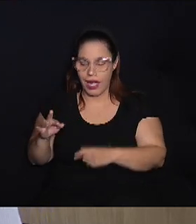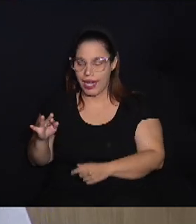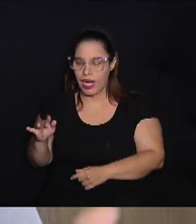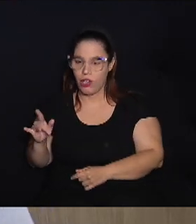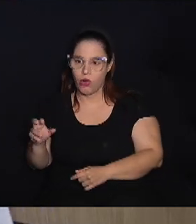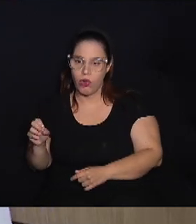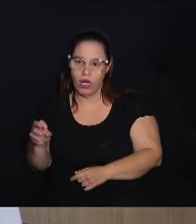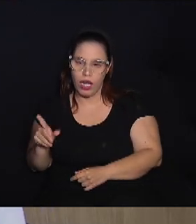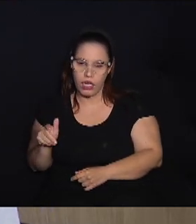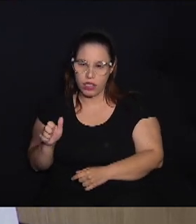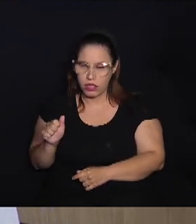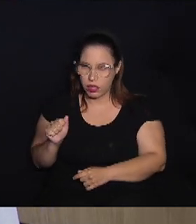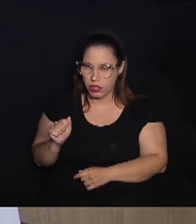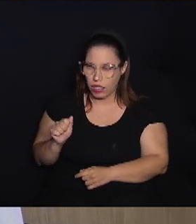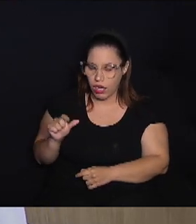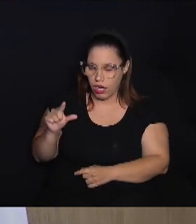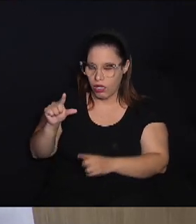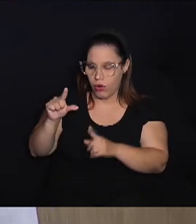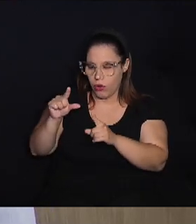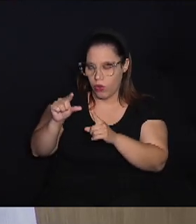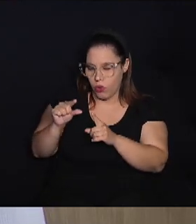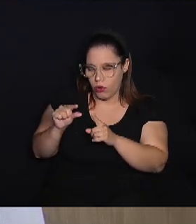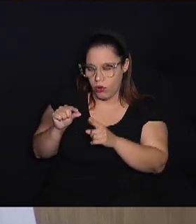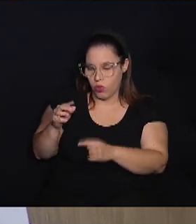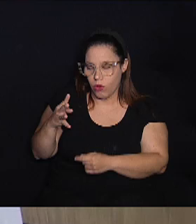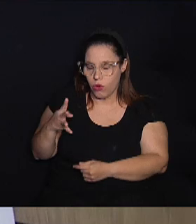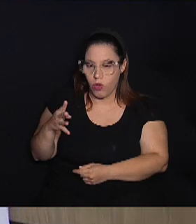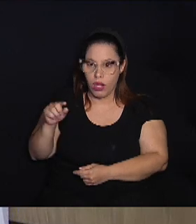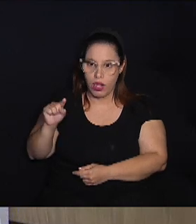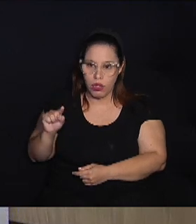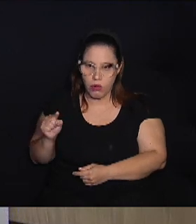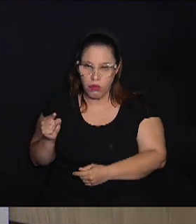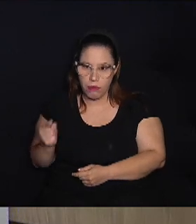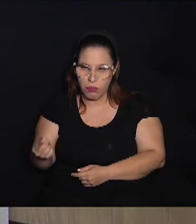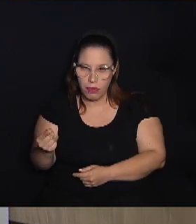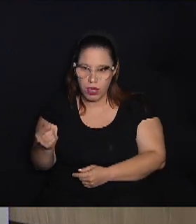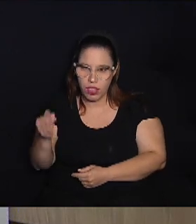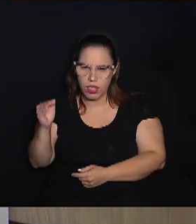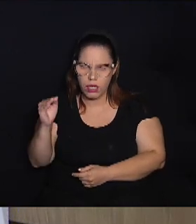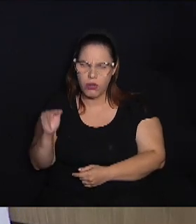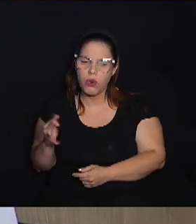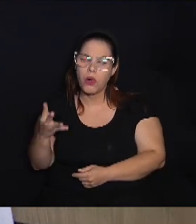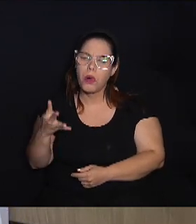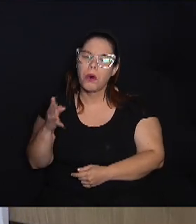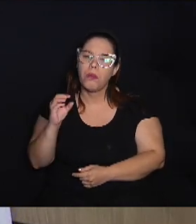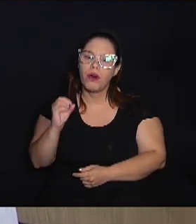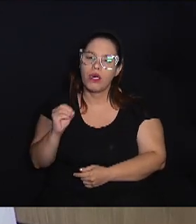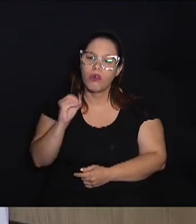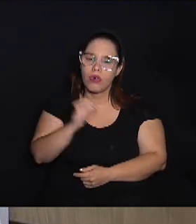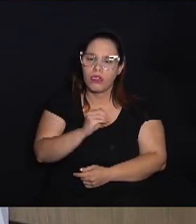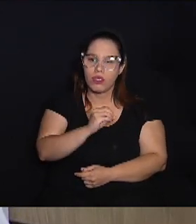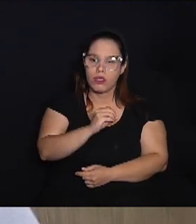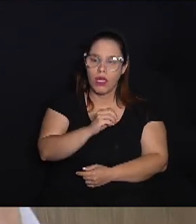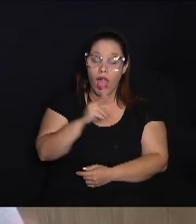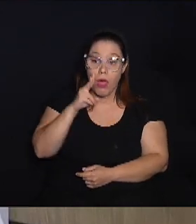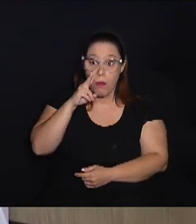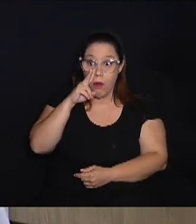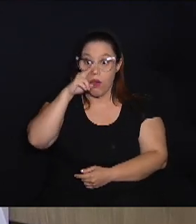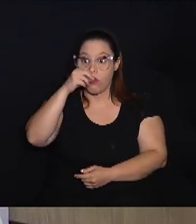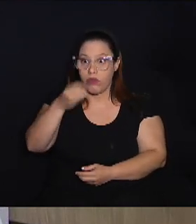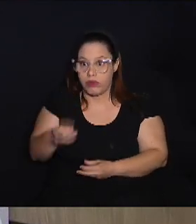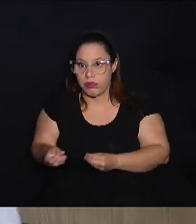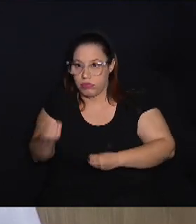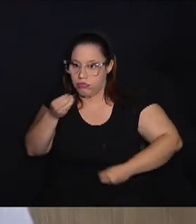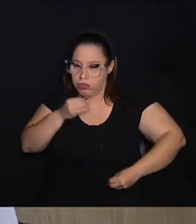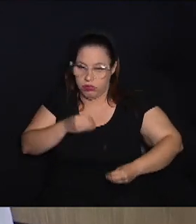que foi reduzido de 4.000 moradores para 400 hoje atualmente, nada mais é do que uma força-tarefa que começa